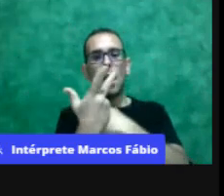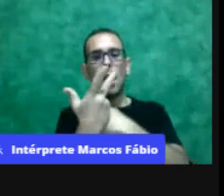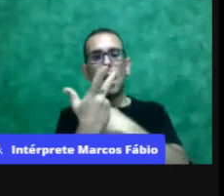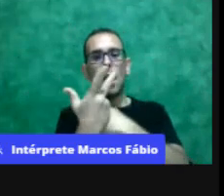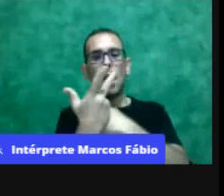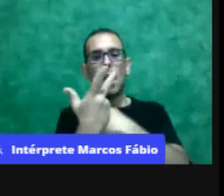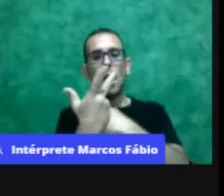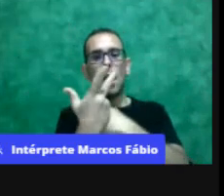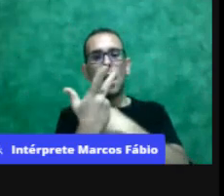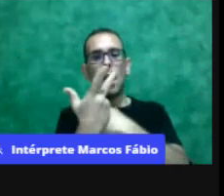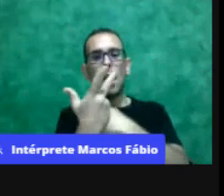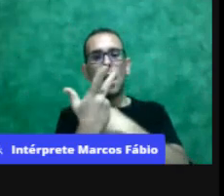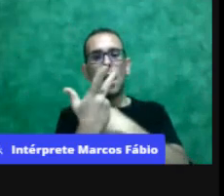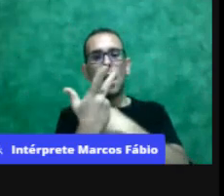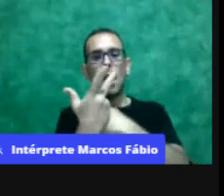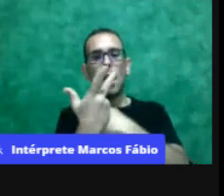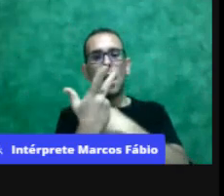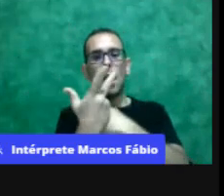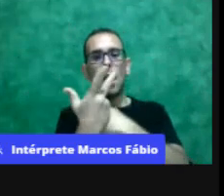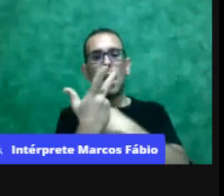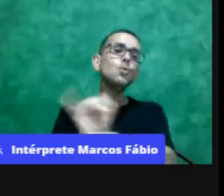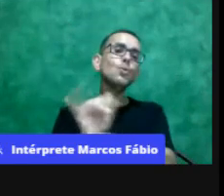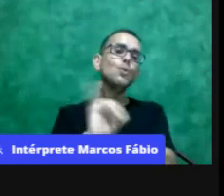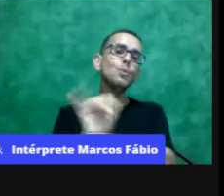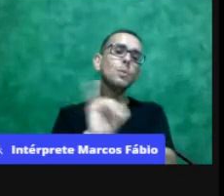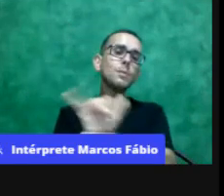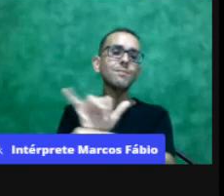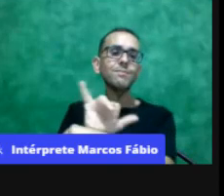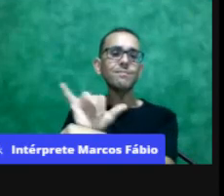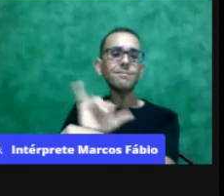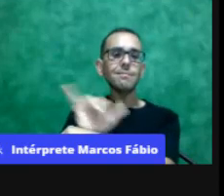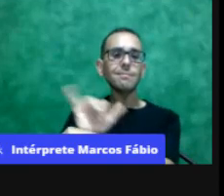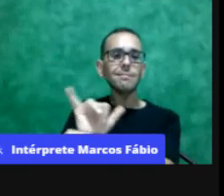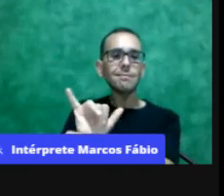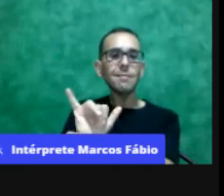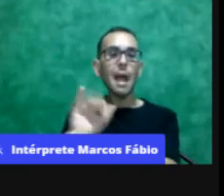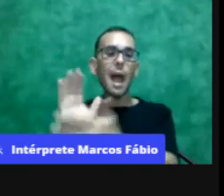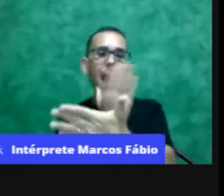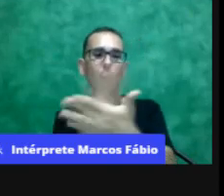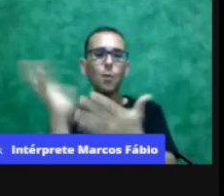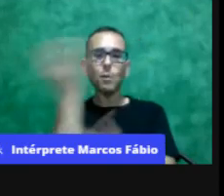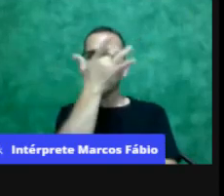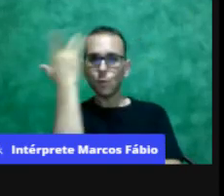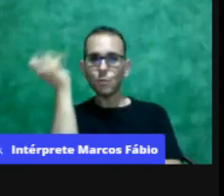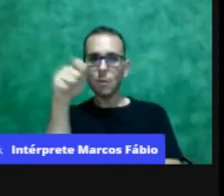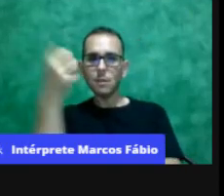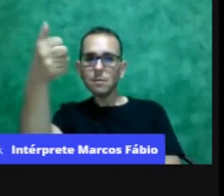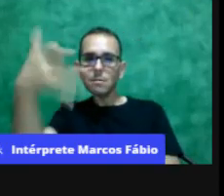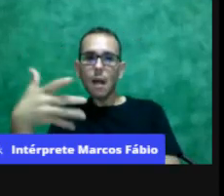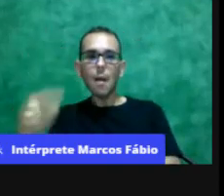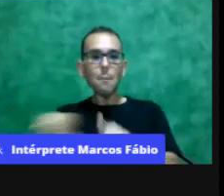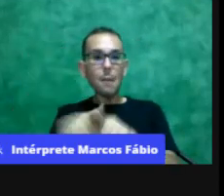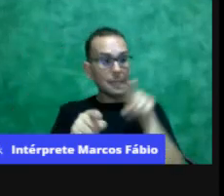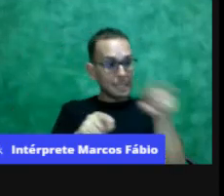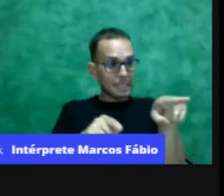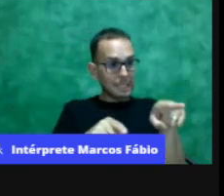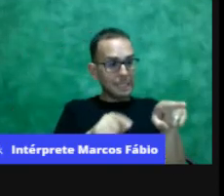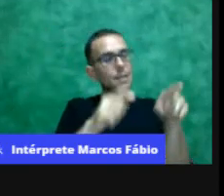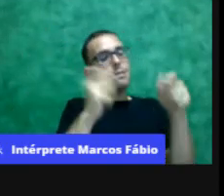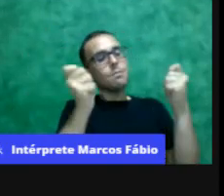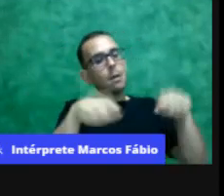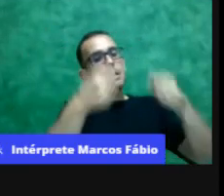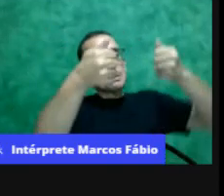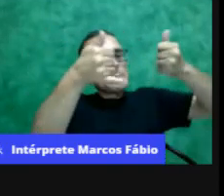no YouTube. Então, também é interessante isso. Algumas pessoas já fazem isso, mas eles explicam passo a passo como é que faz